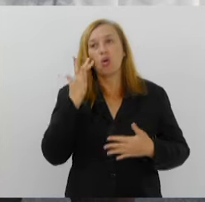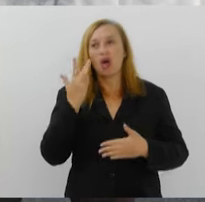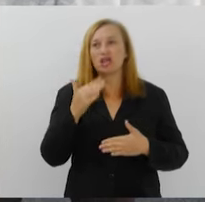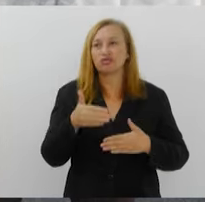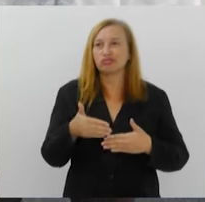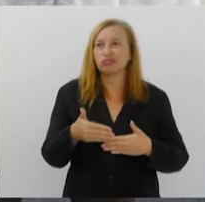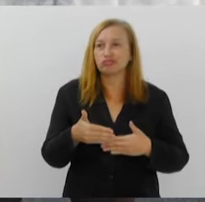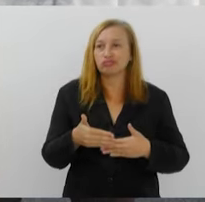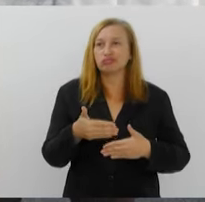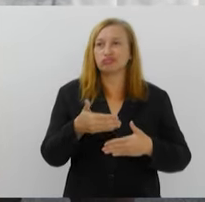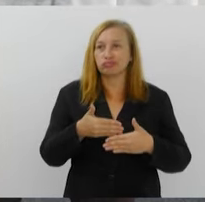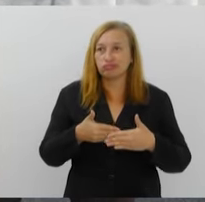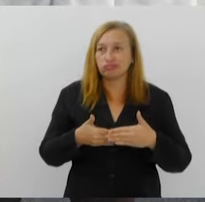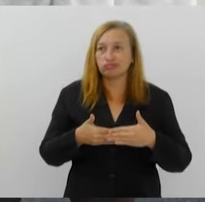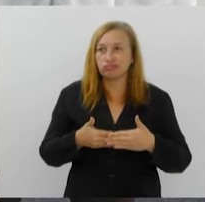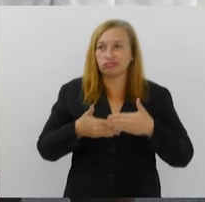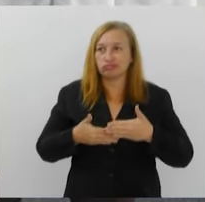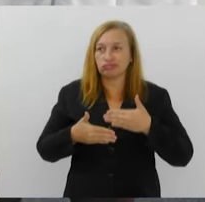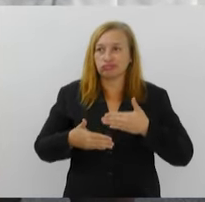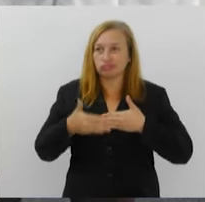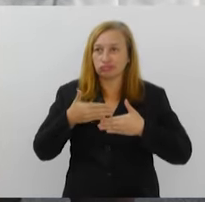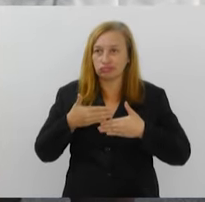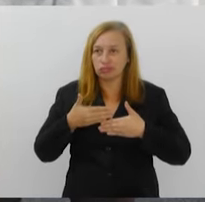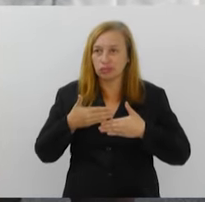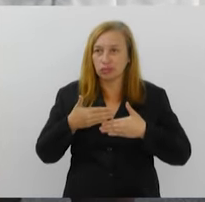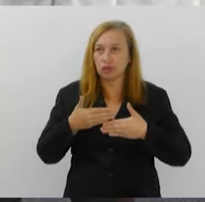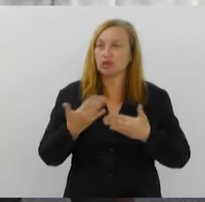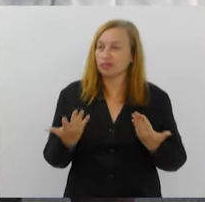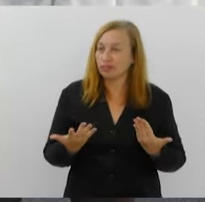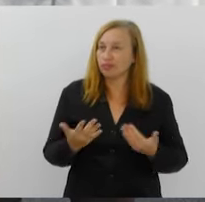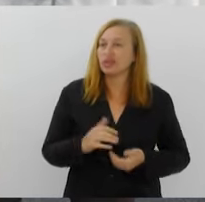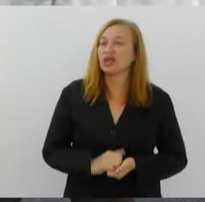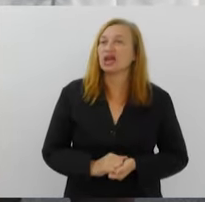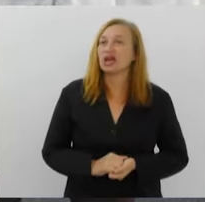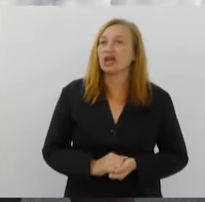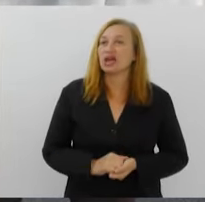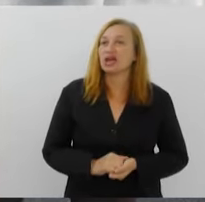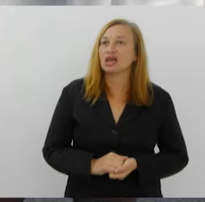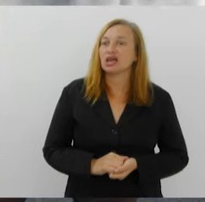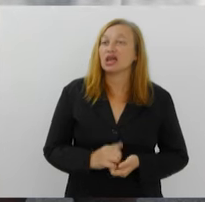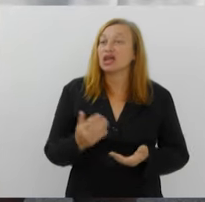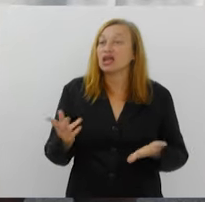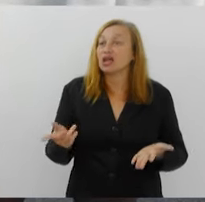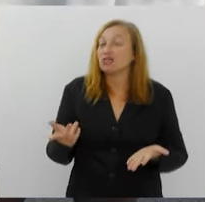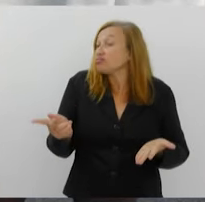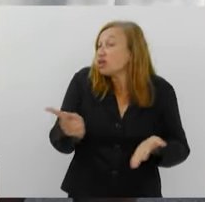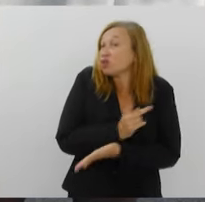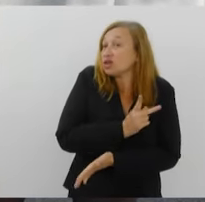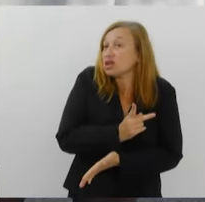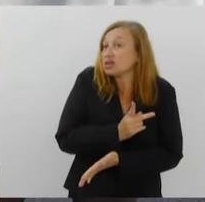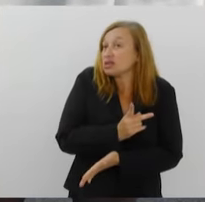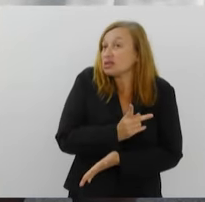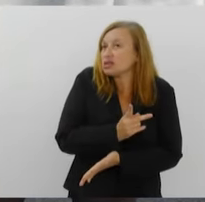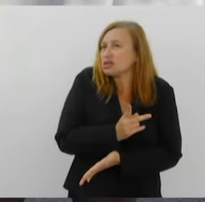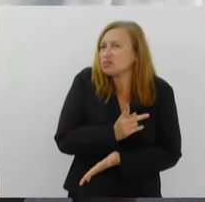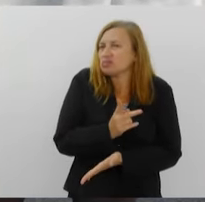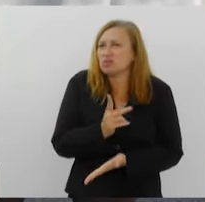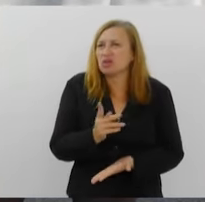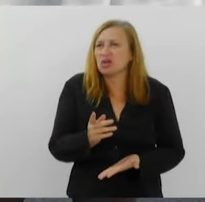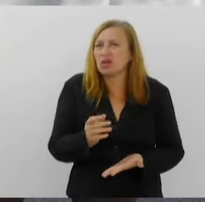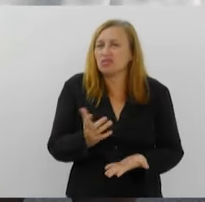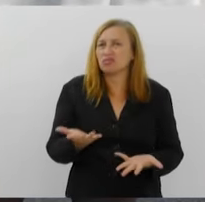batido em direção à Inquisição, ao conto da Aia. É isso que está acontecendo. É um